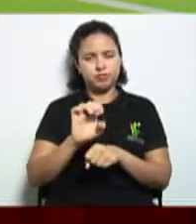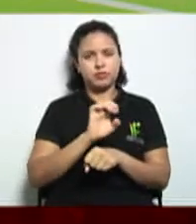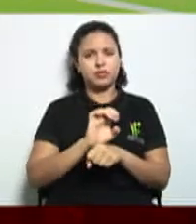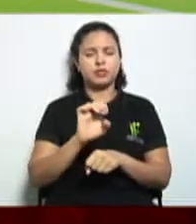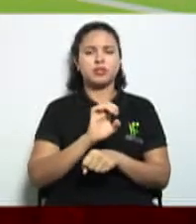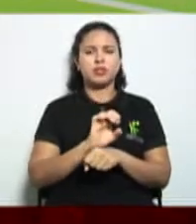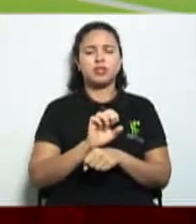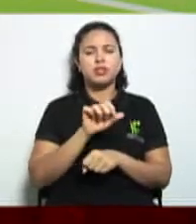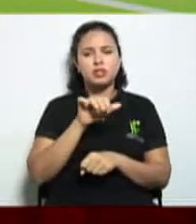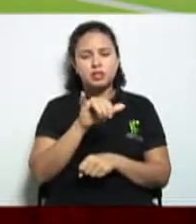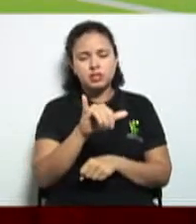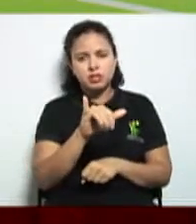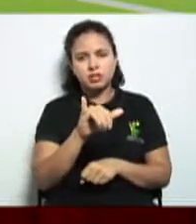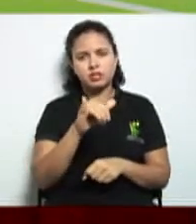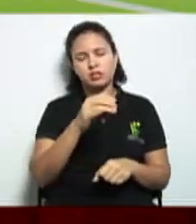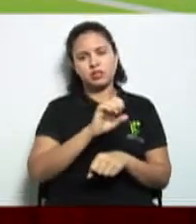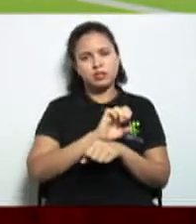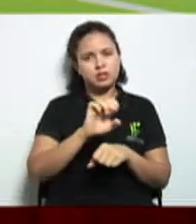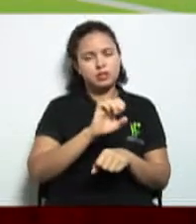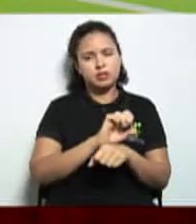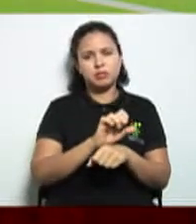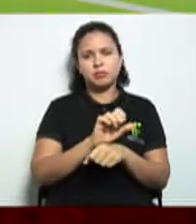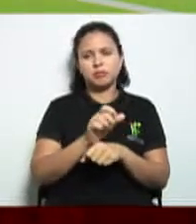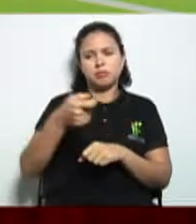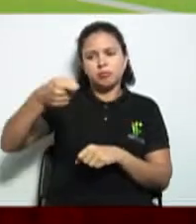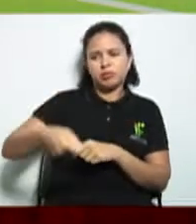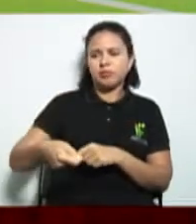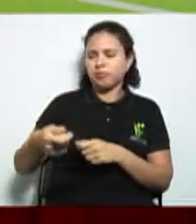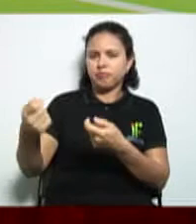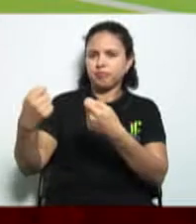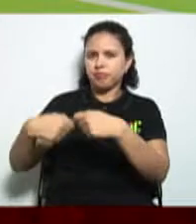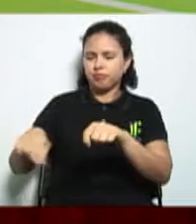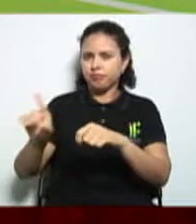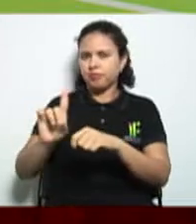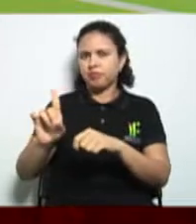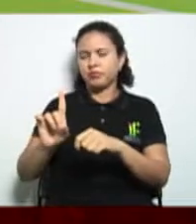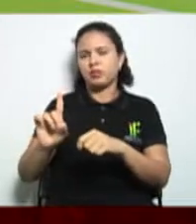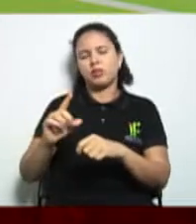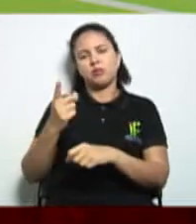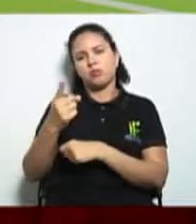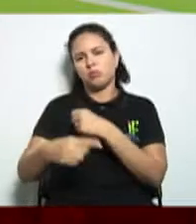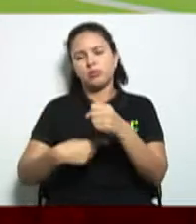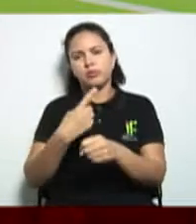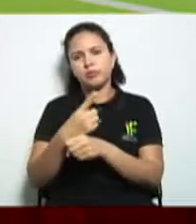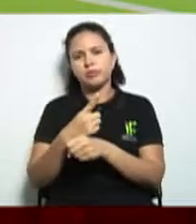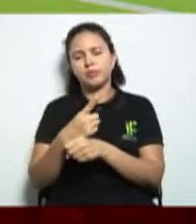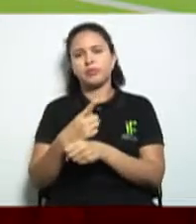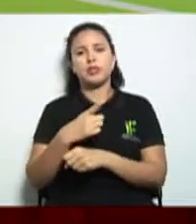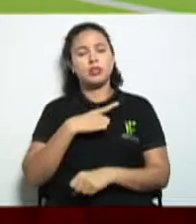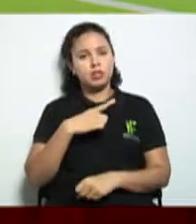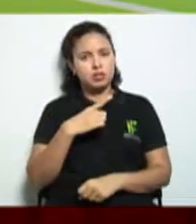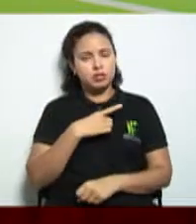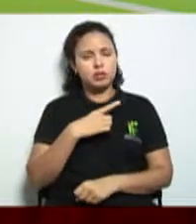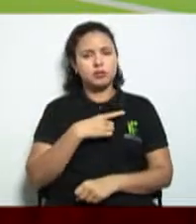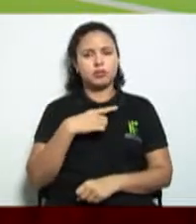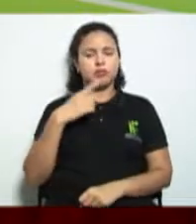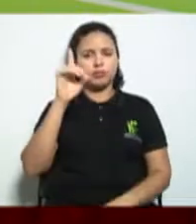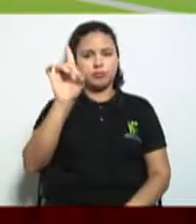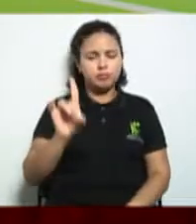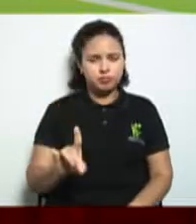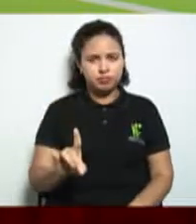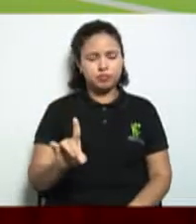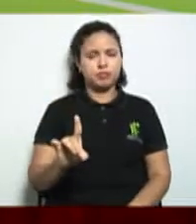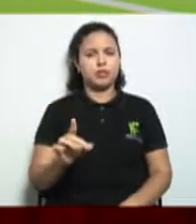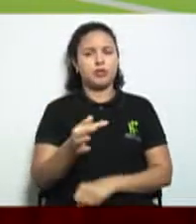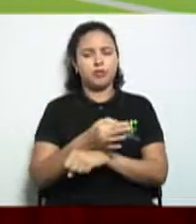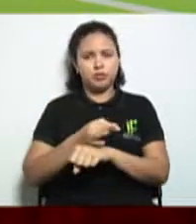não obrigatório, geralmente é por mais tempo, 6 meses, 1 ano, vocês também têm direito a férias proporcionais ao tempo